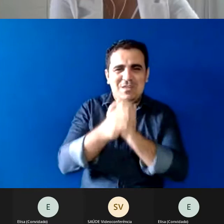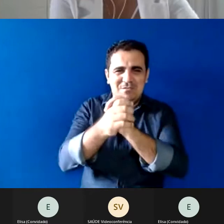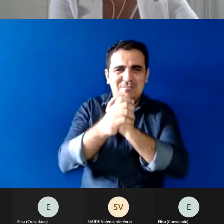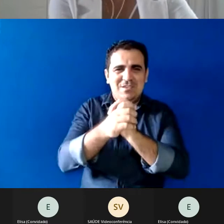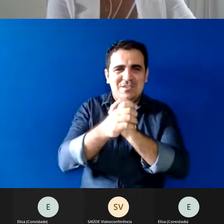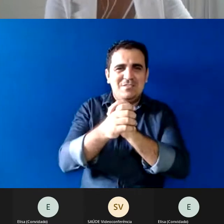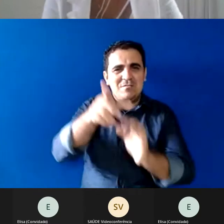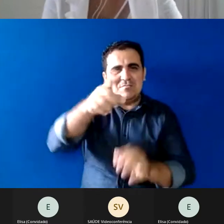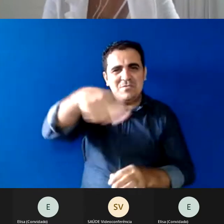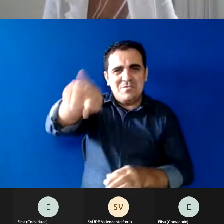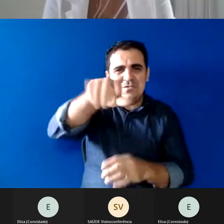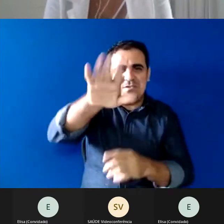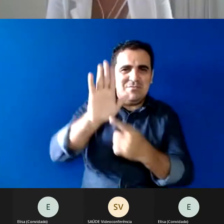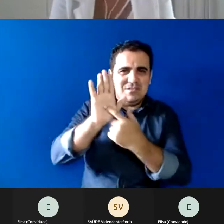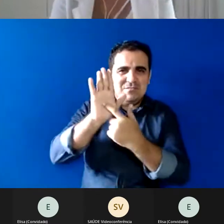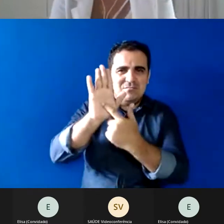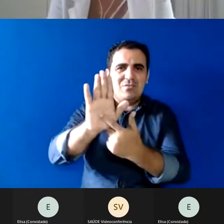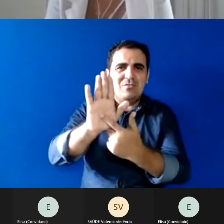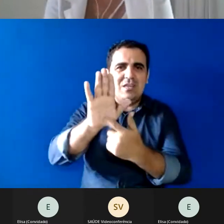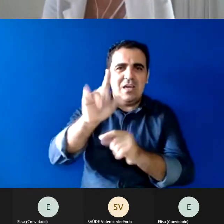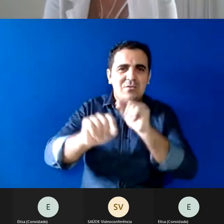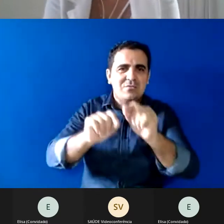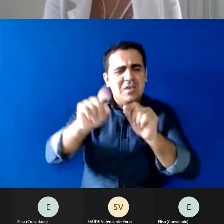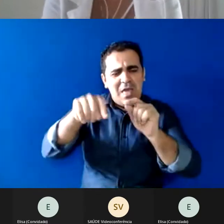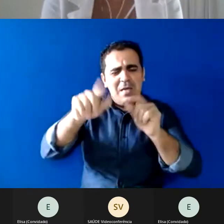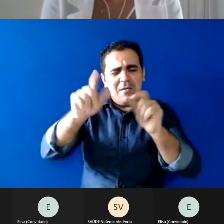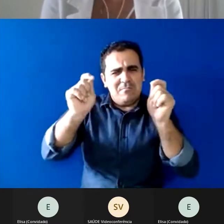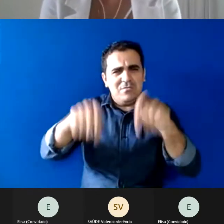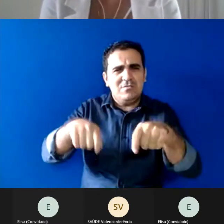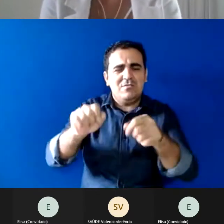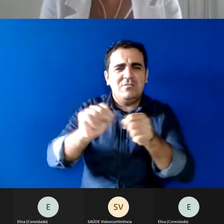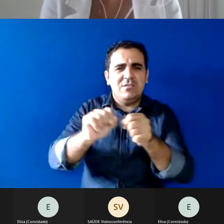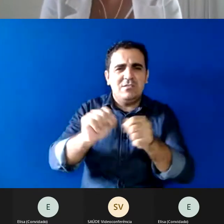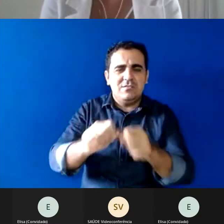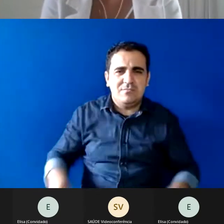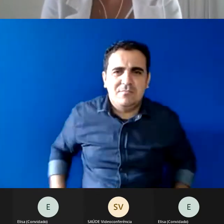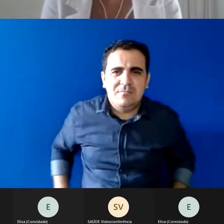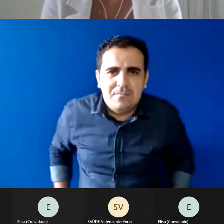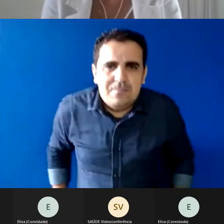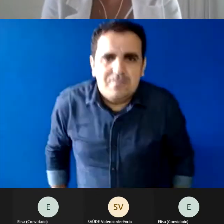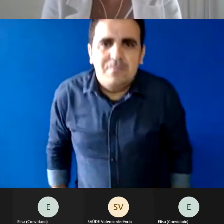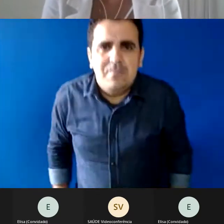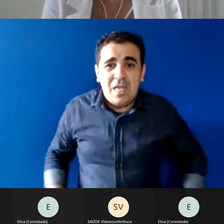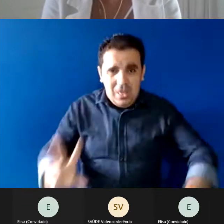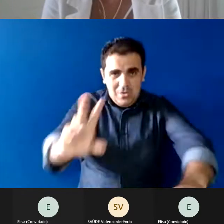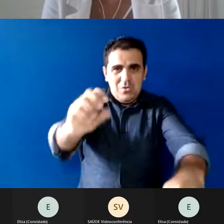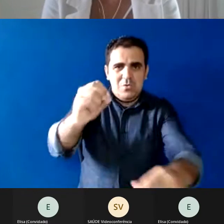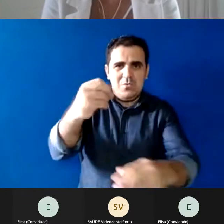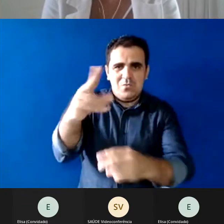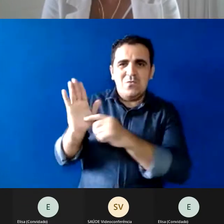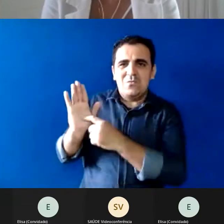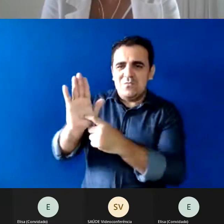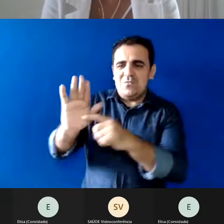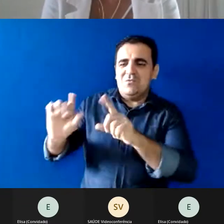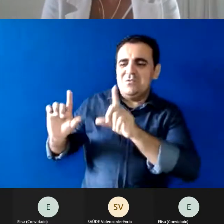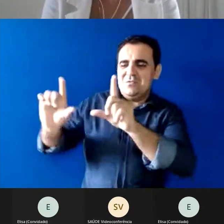pelo que vocês mostraram aqui, que é possível fazer. Eu vou compartilhar uma pequena apresentação.